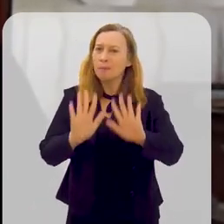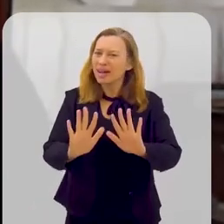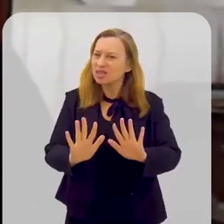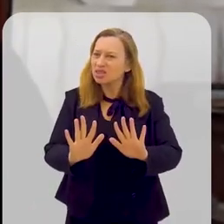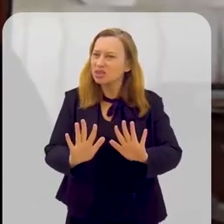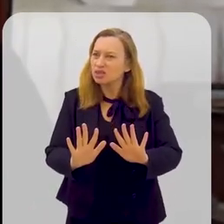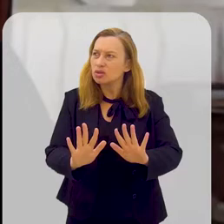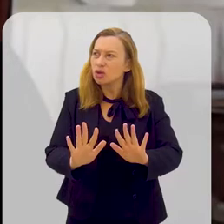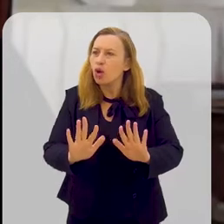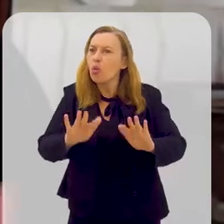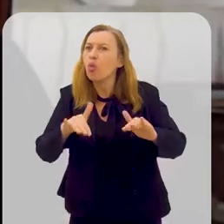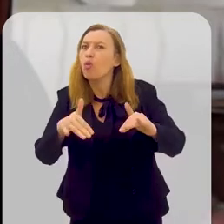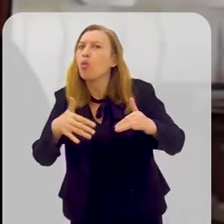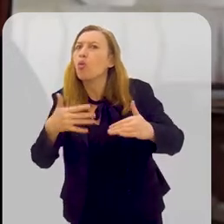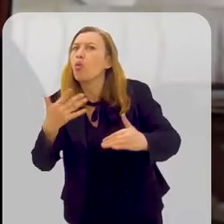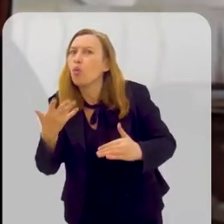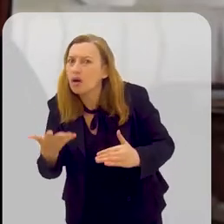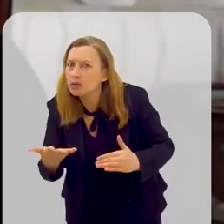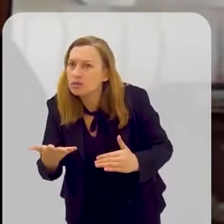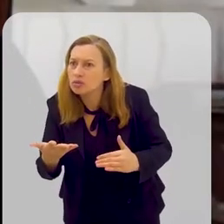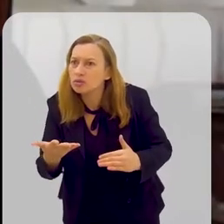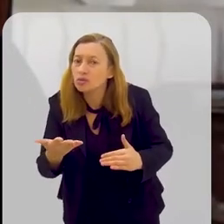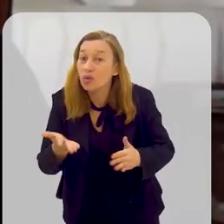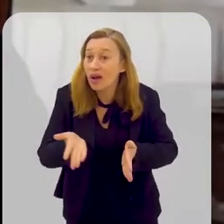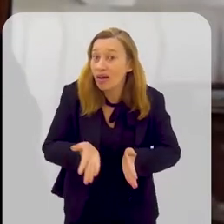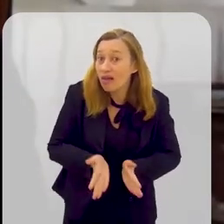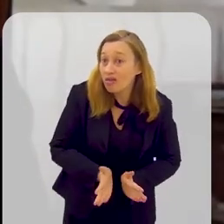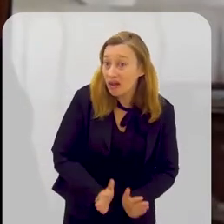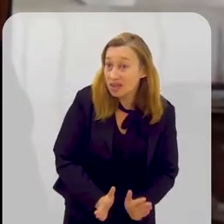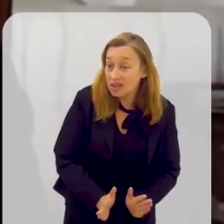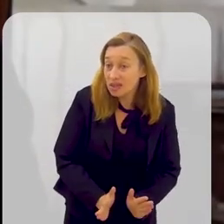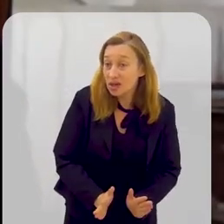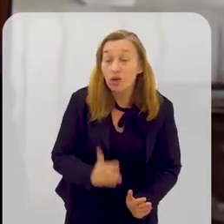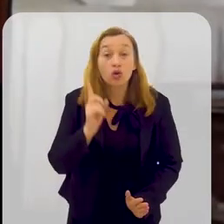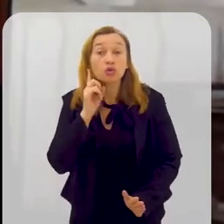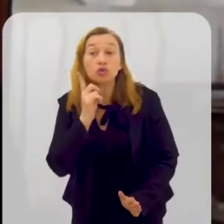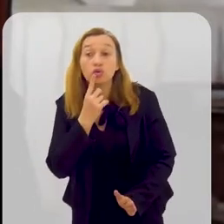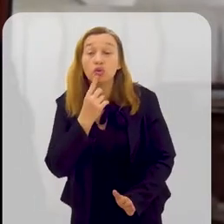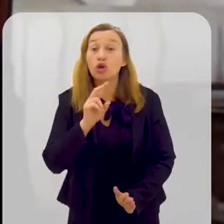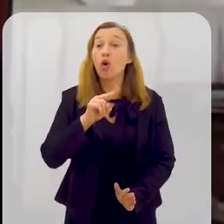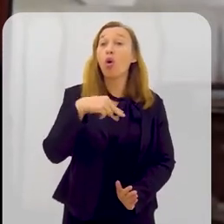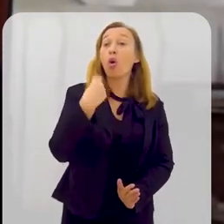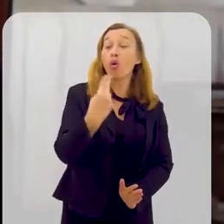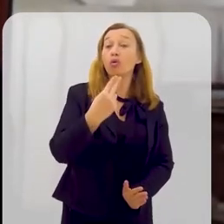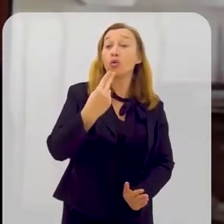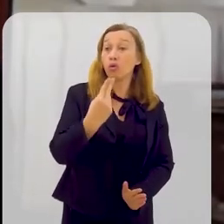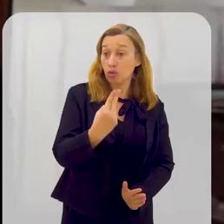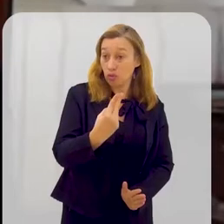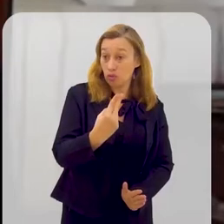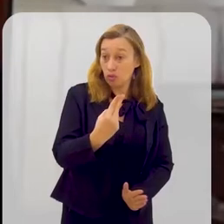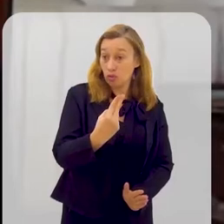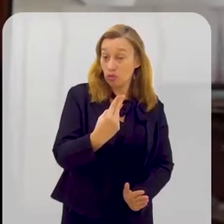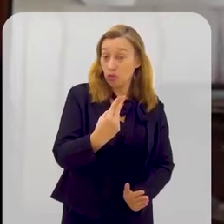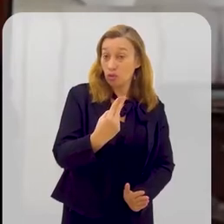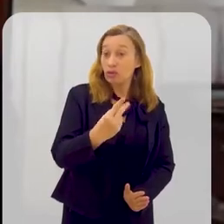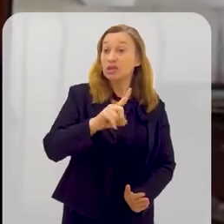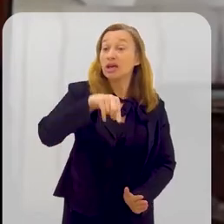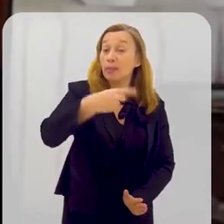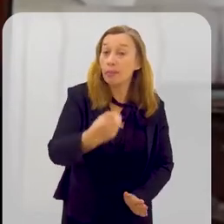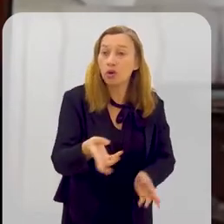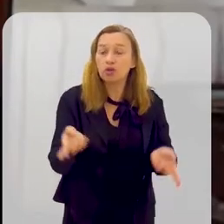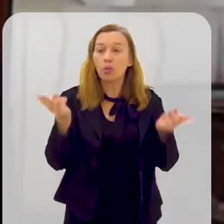ouve mas quando ela nasceu surda ou ficou surda